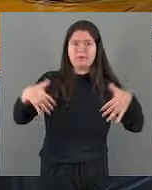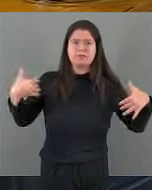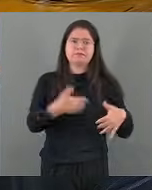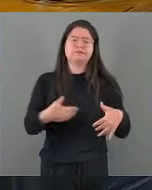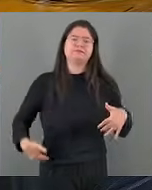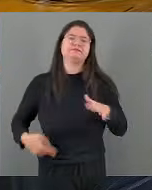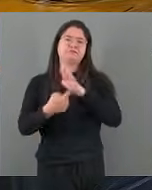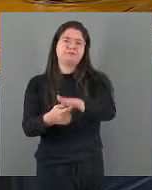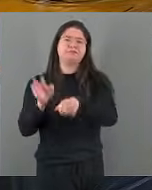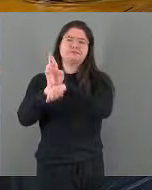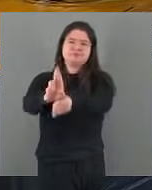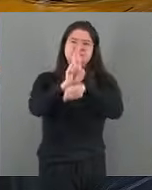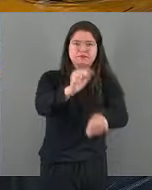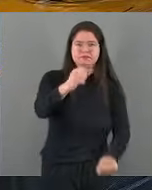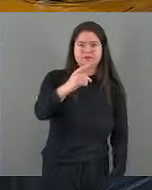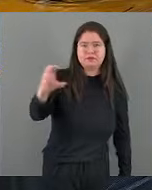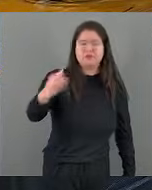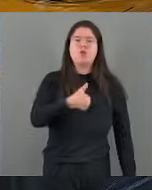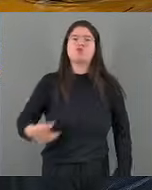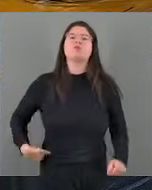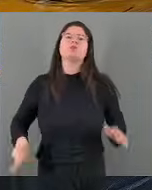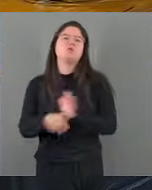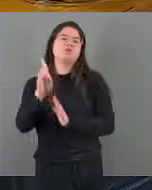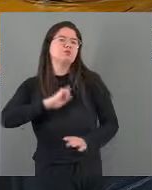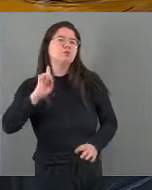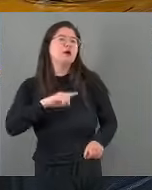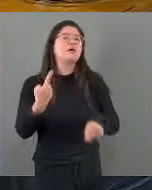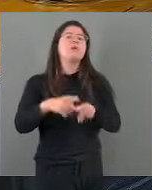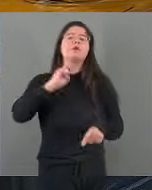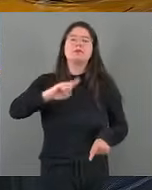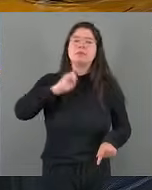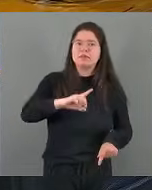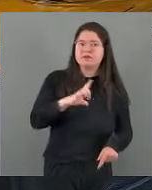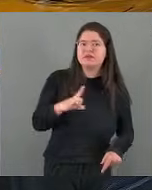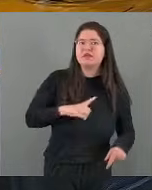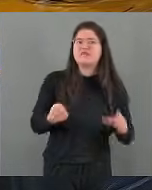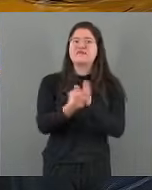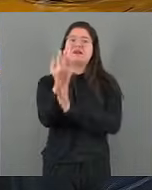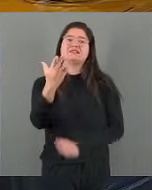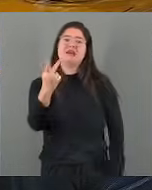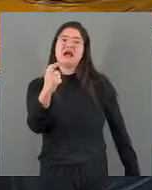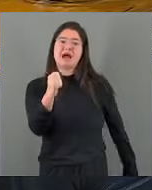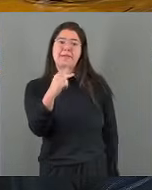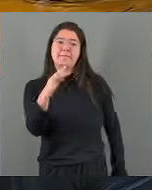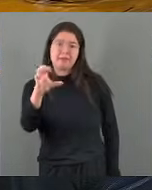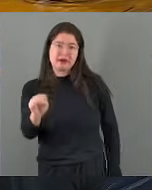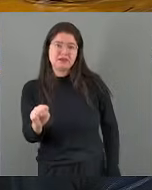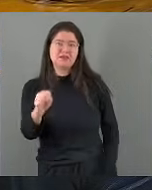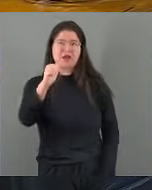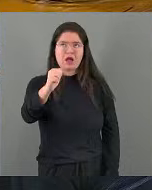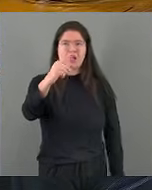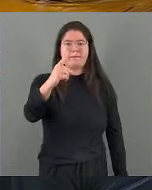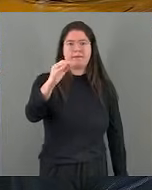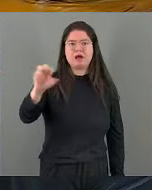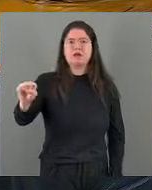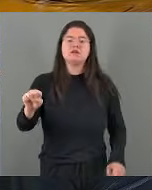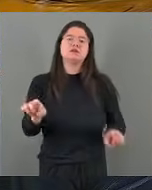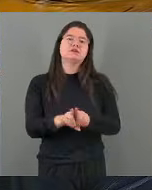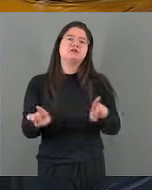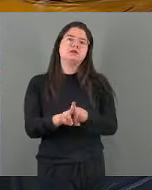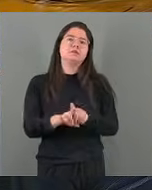trouxe representantes da APAC, o governo de Minas, porque em Minas Gerais tem muitas APACs, e a redução de